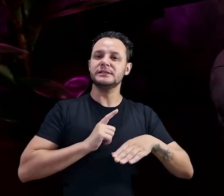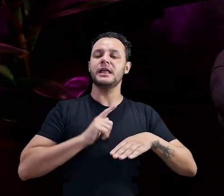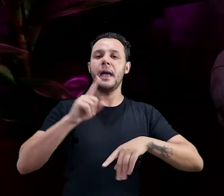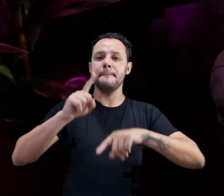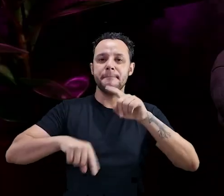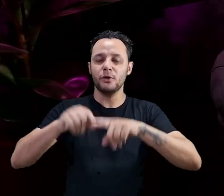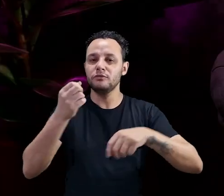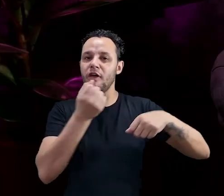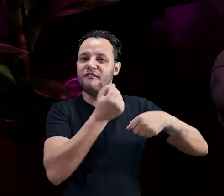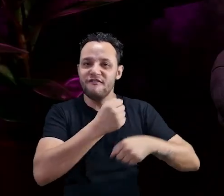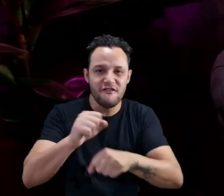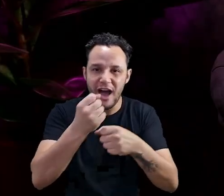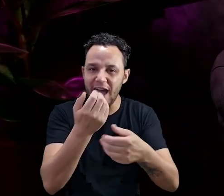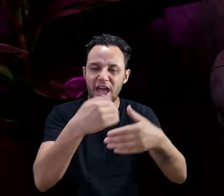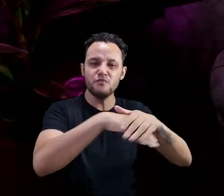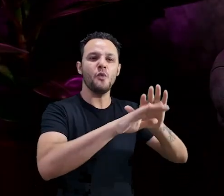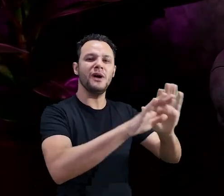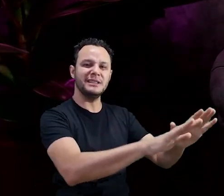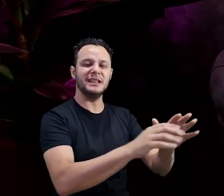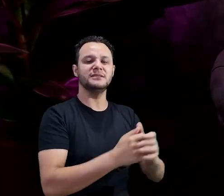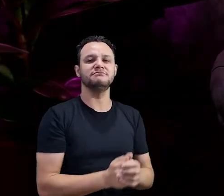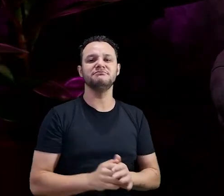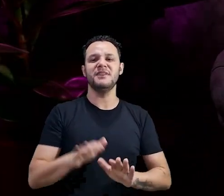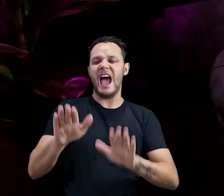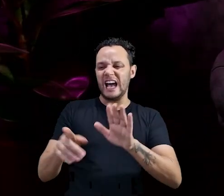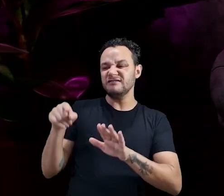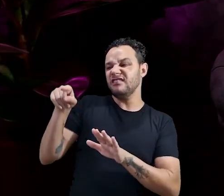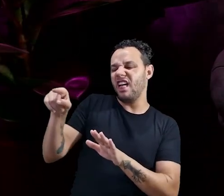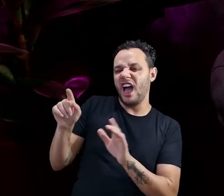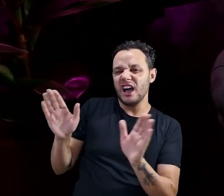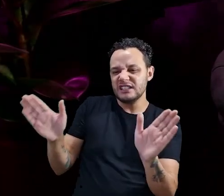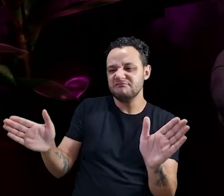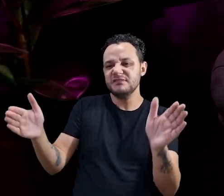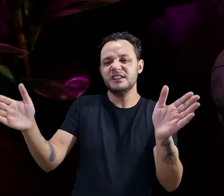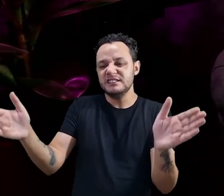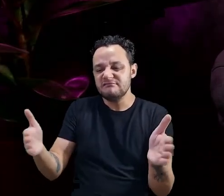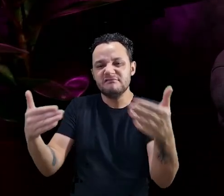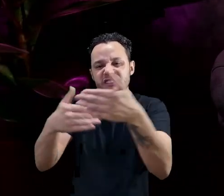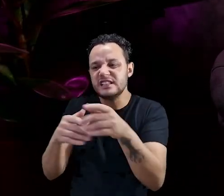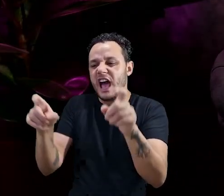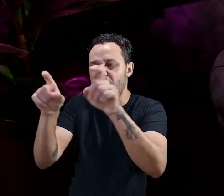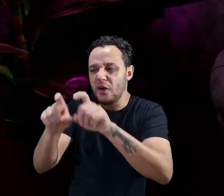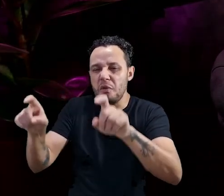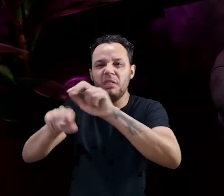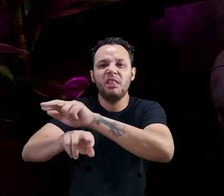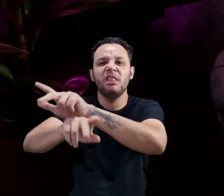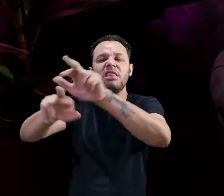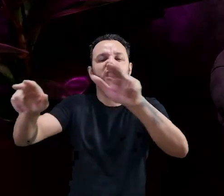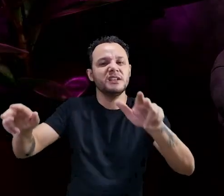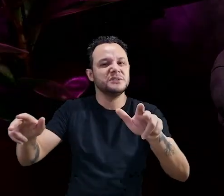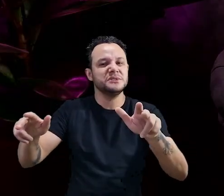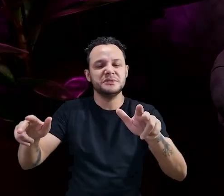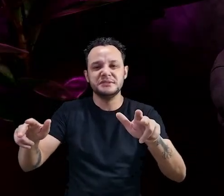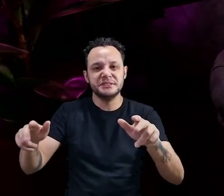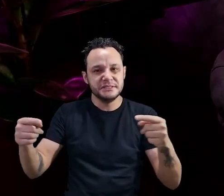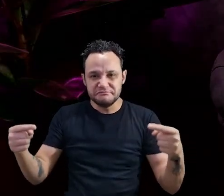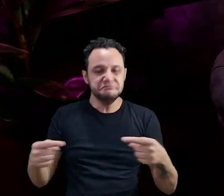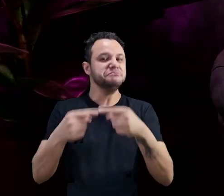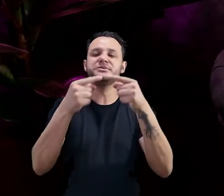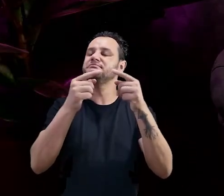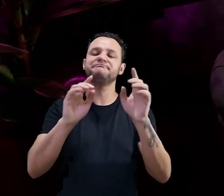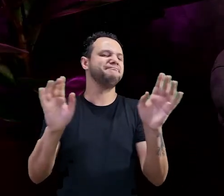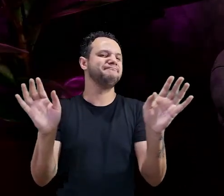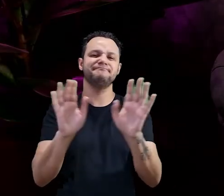limpeza são guardados, às vezes é a sala que é laboratório de informática. Isso não é adequado, né? Está longe